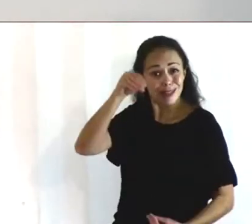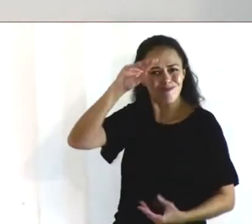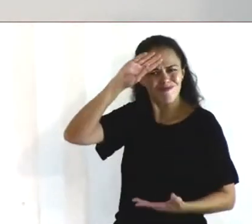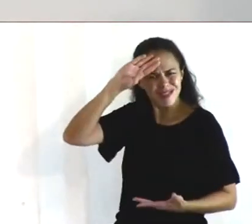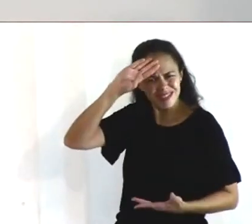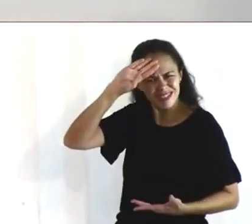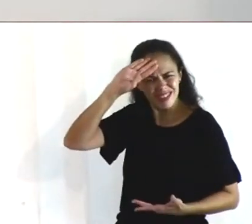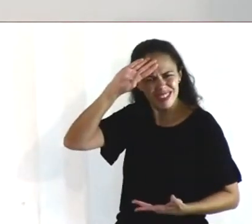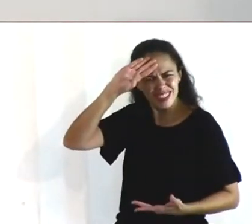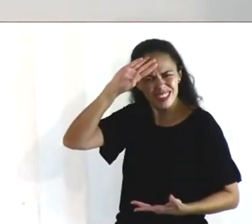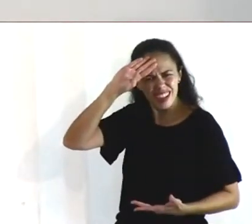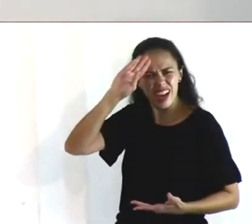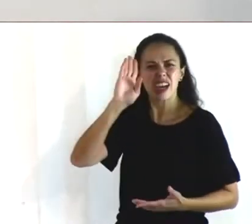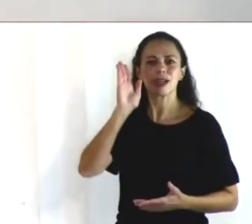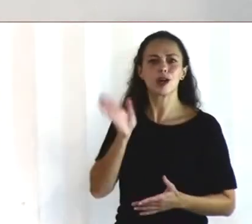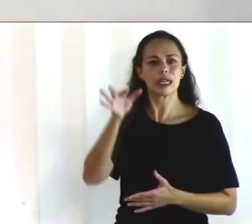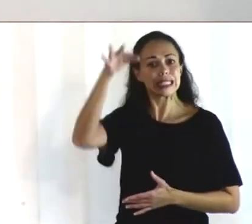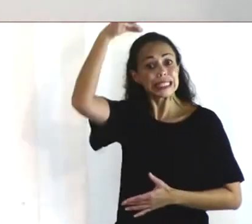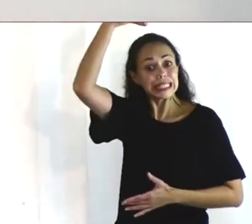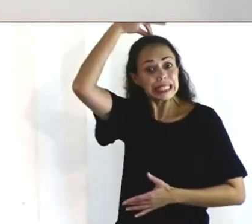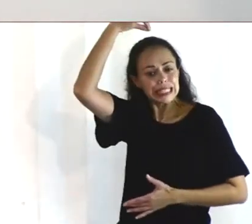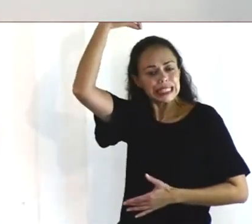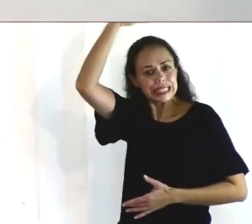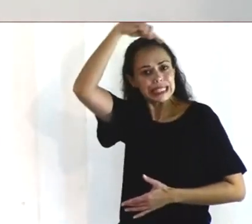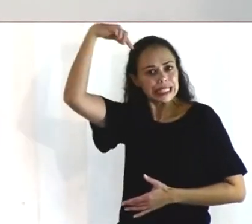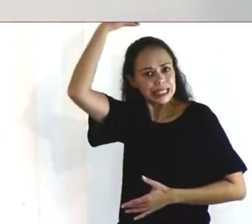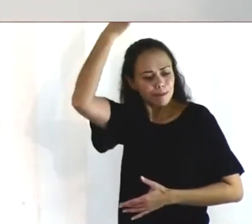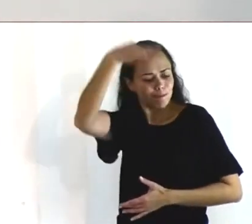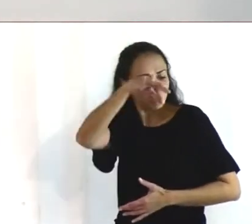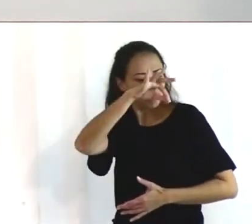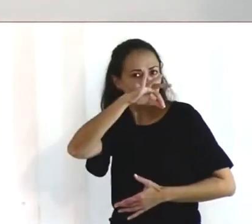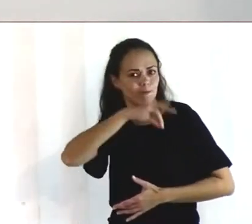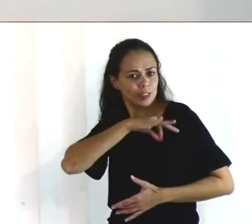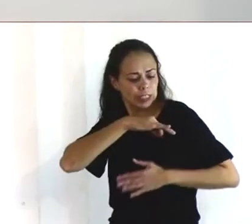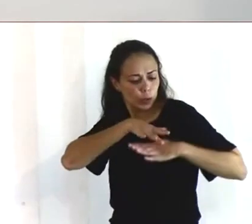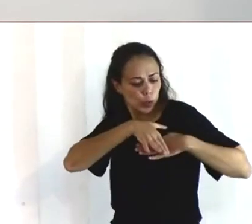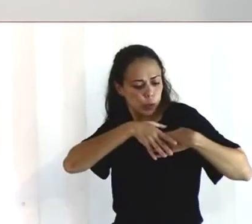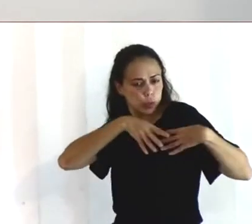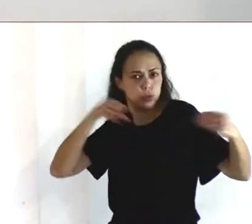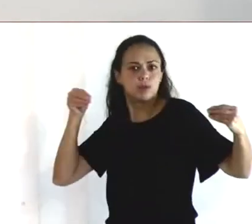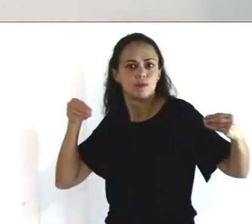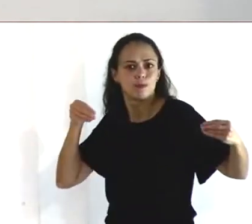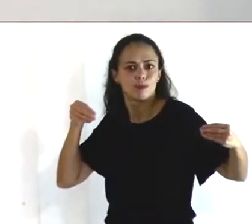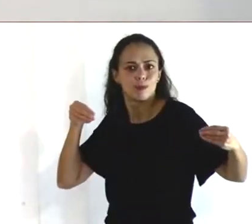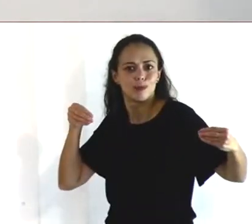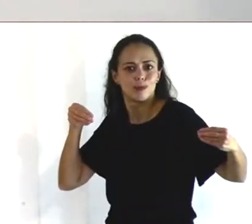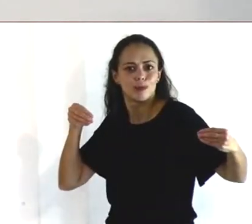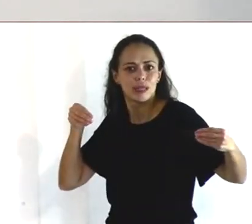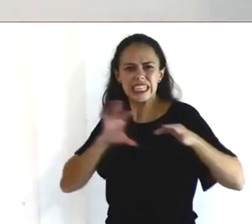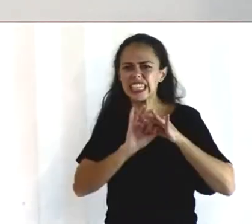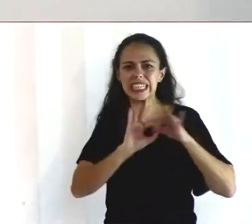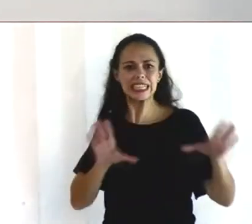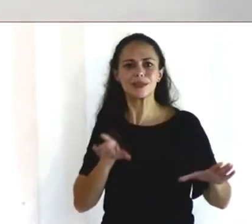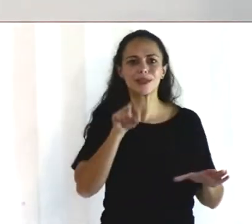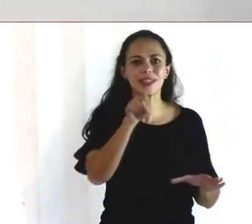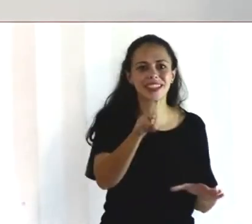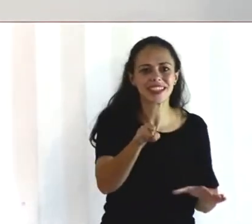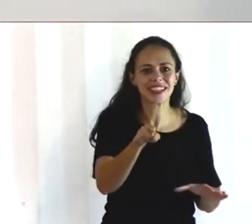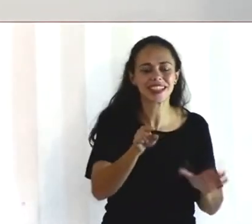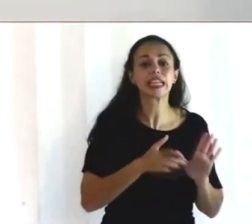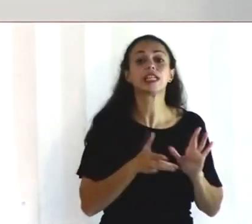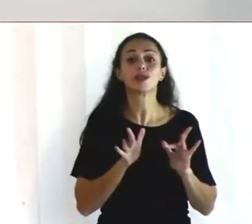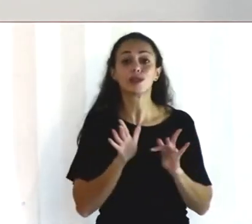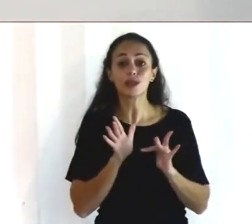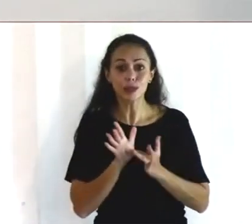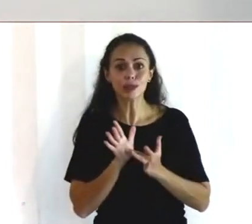temos, nós pudéssemos ser libertos dela. Lembrem que o Senhor Jesus disse: eu sou a porta das ovelhas, em João 10, como